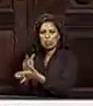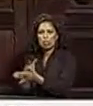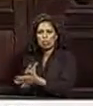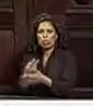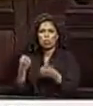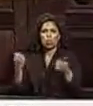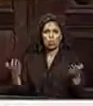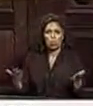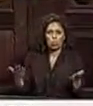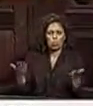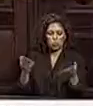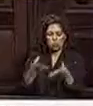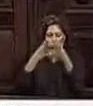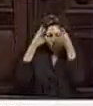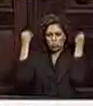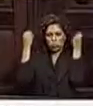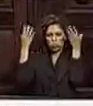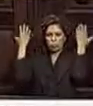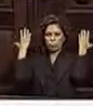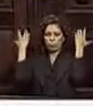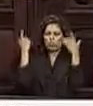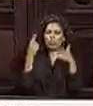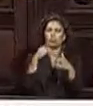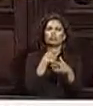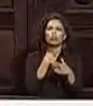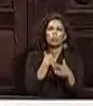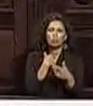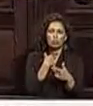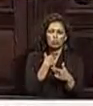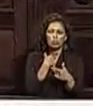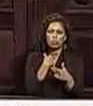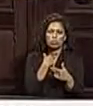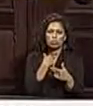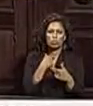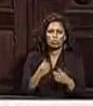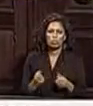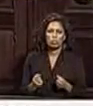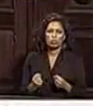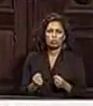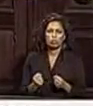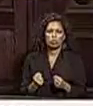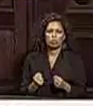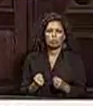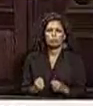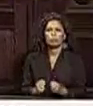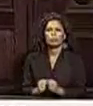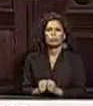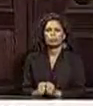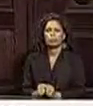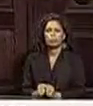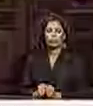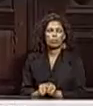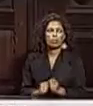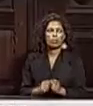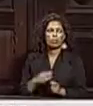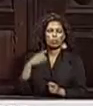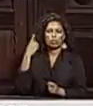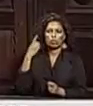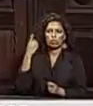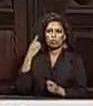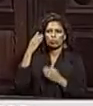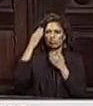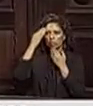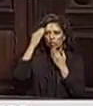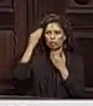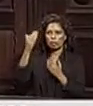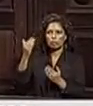vai amenizar, muito pelo contrário, você está praticamente abraçando a todos. Obrigado, deputado Eliomar. E para